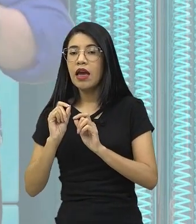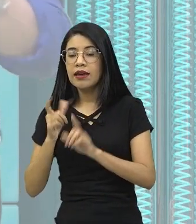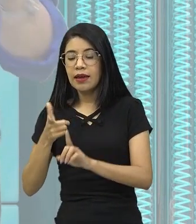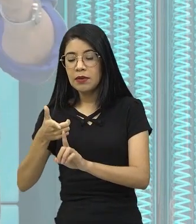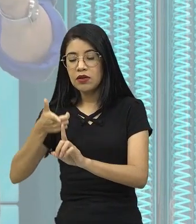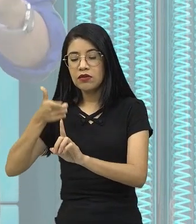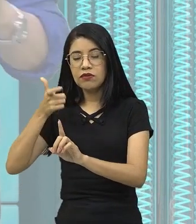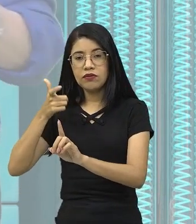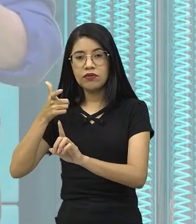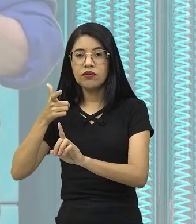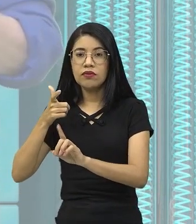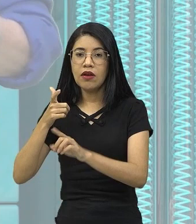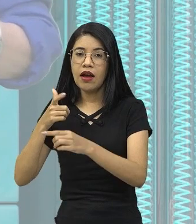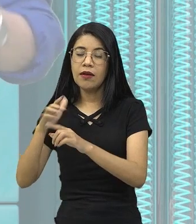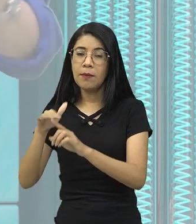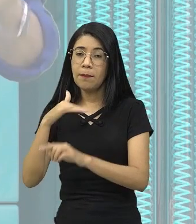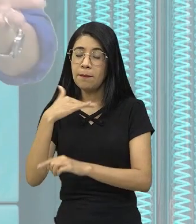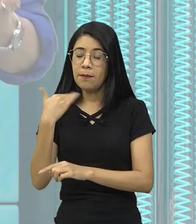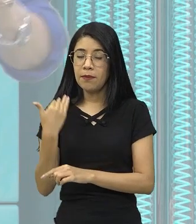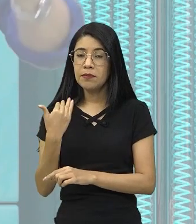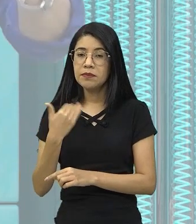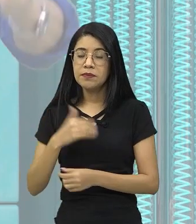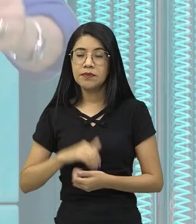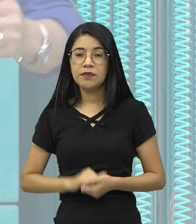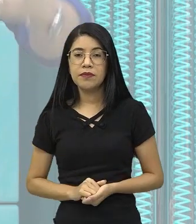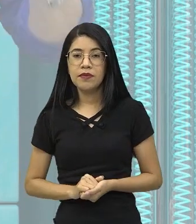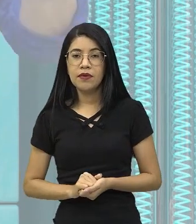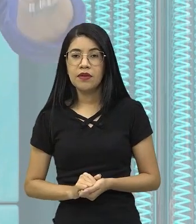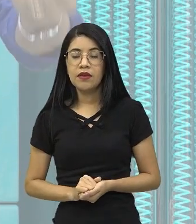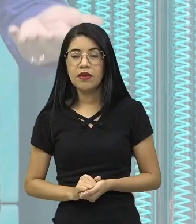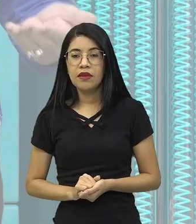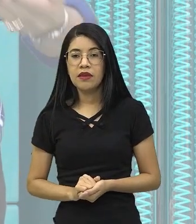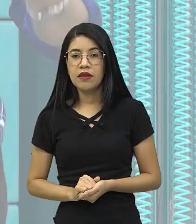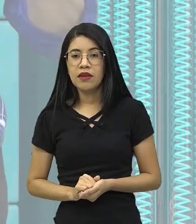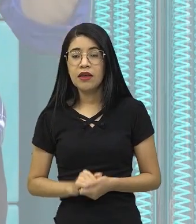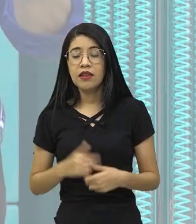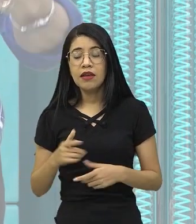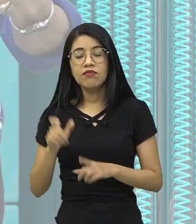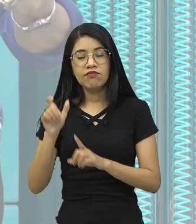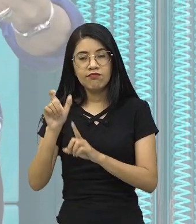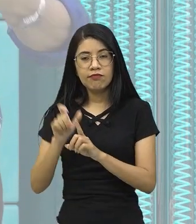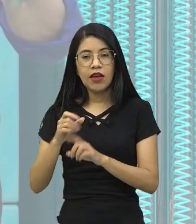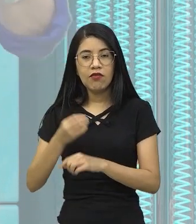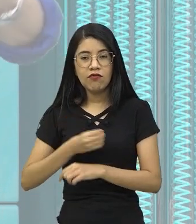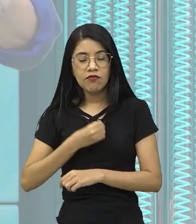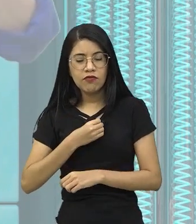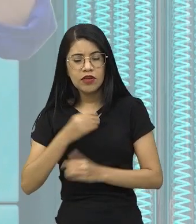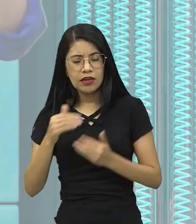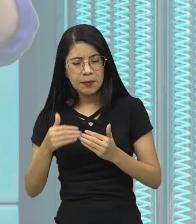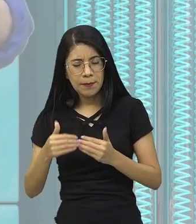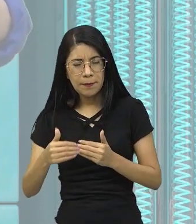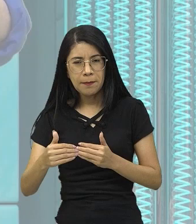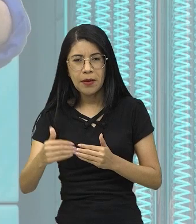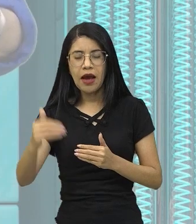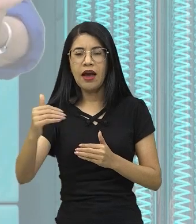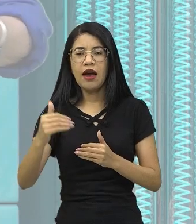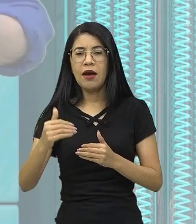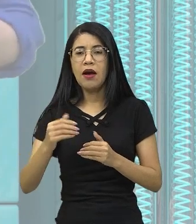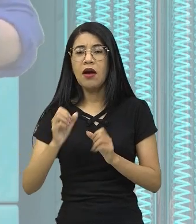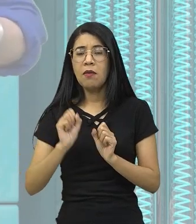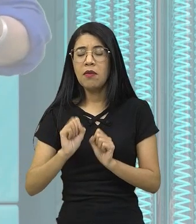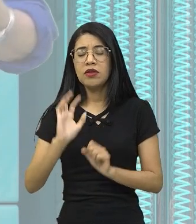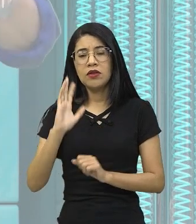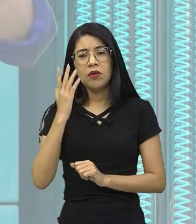trás. Acabou, né? Se veio um tiro por trás, acabou. E o personagem tinha toda uma vida pela frente que poderia acontecer